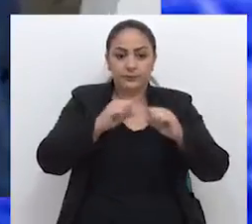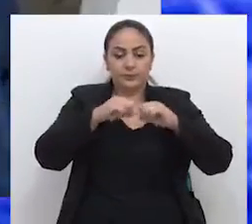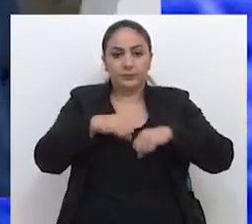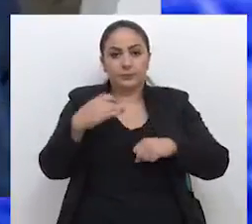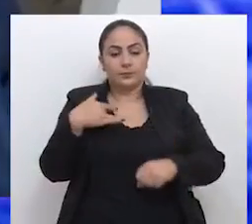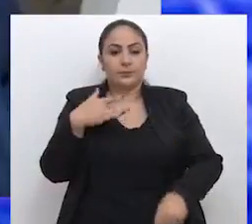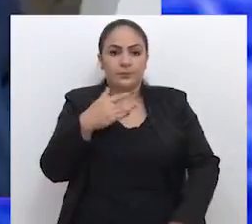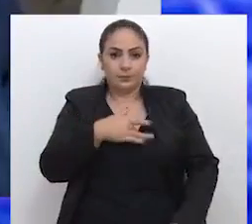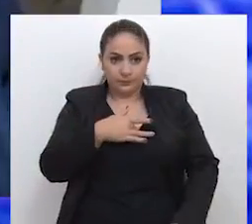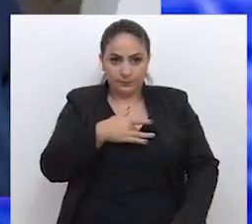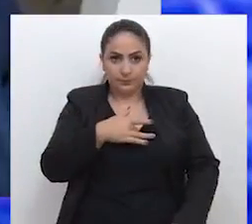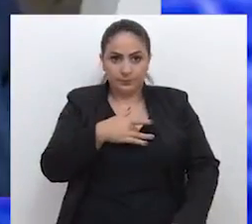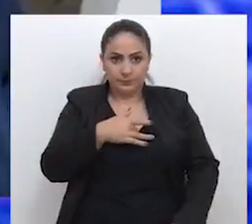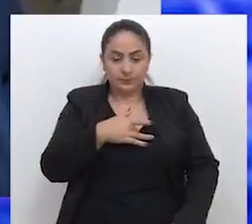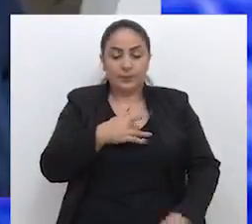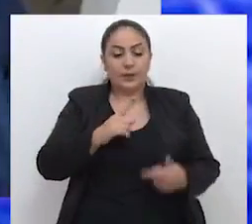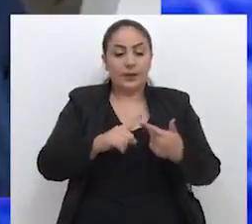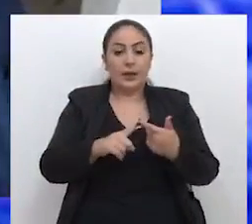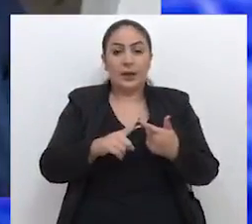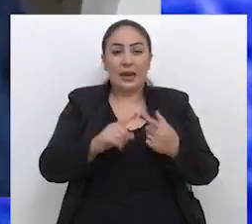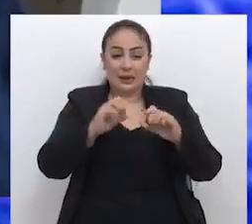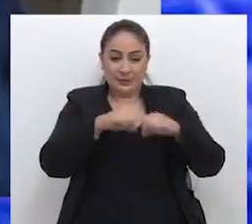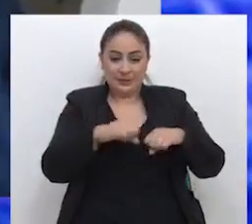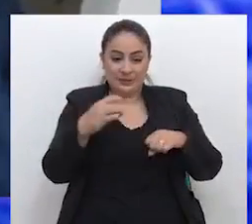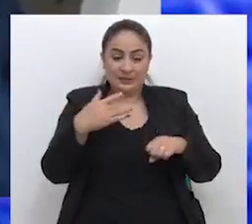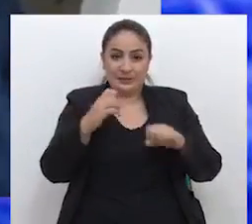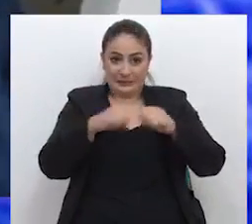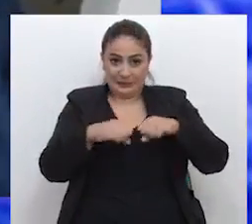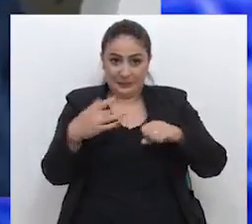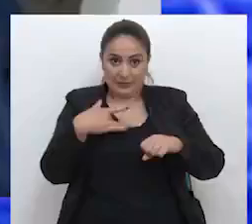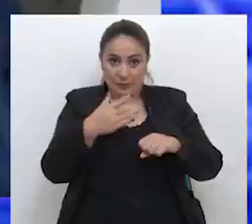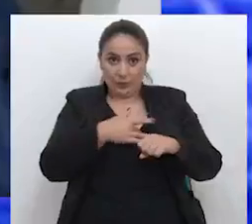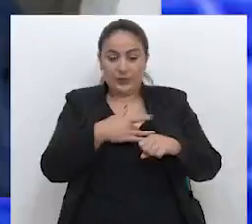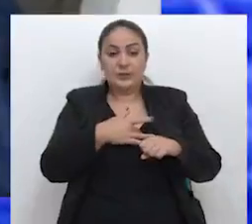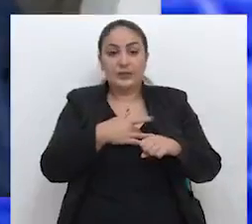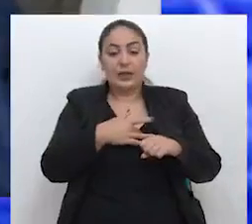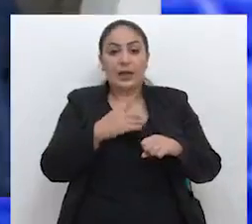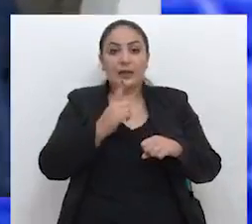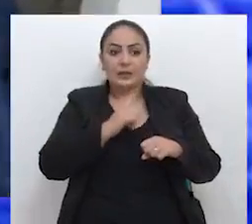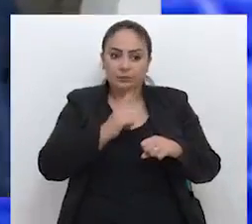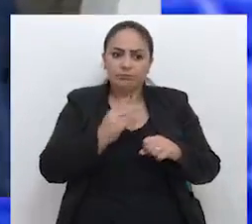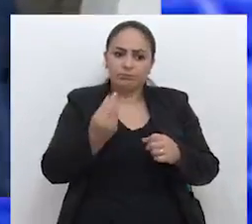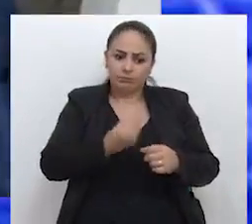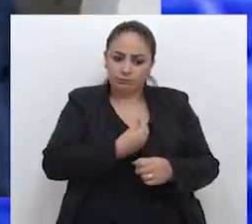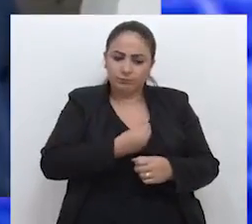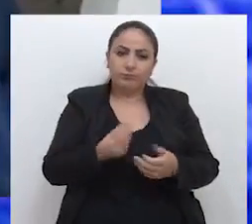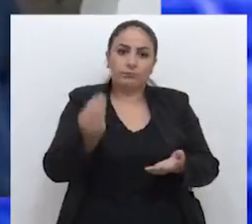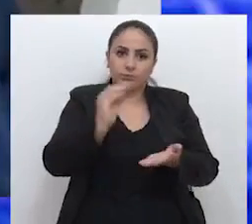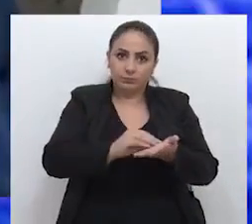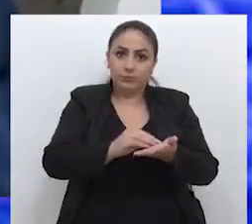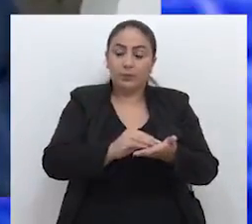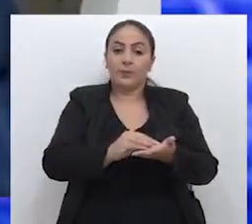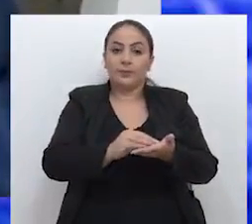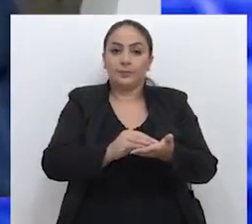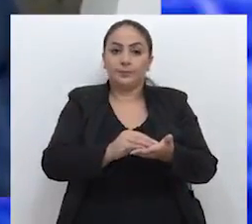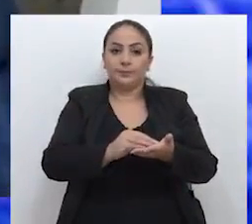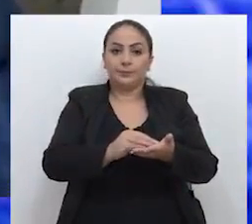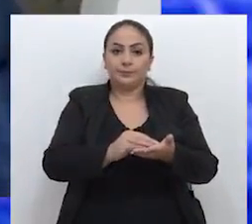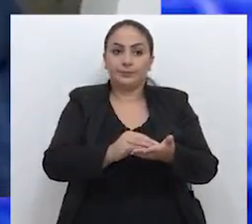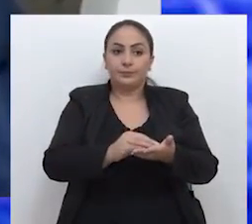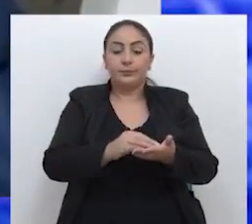capacidade do sistema de saúde. Bem, a capacidade do sistema de saúde, ela está instalada, ela está